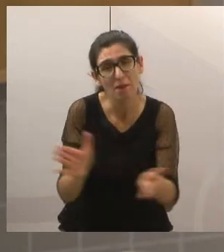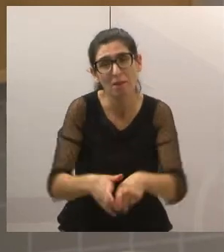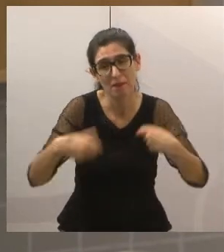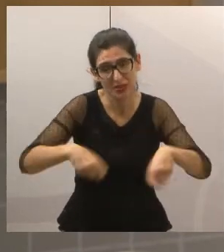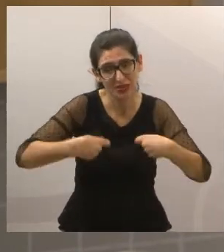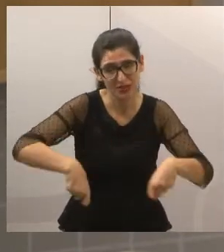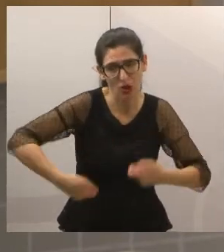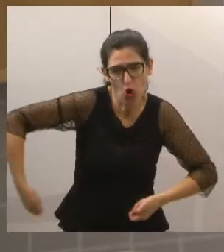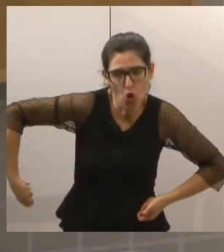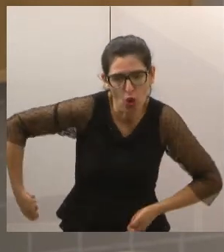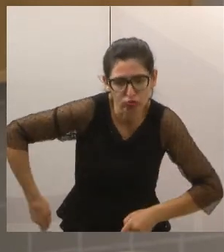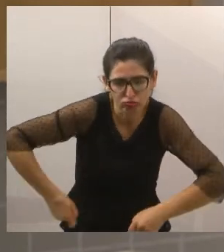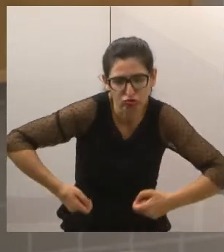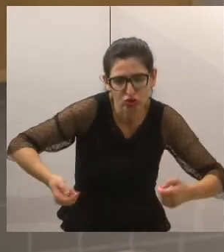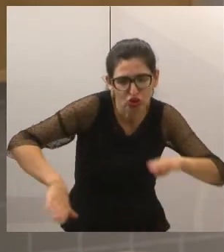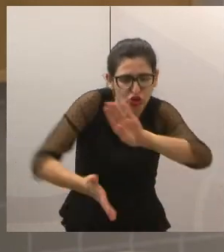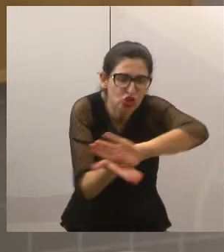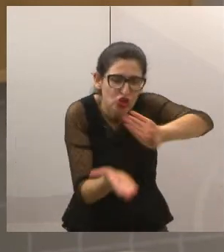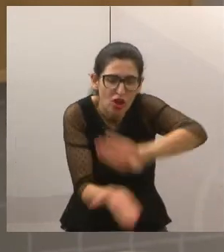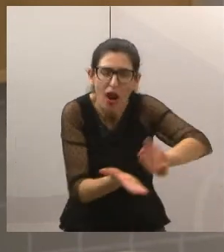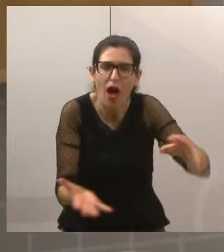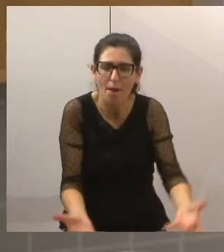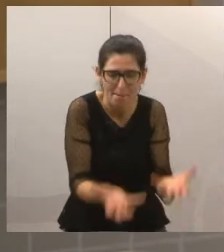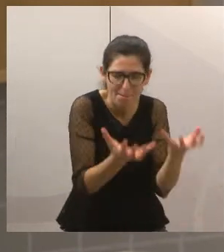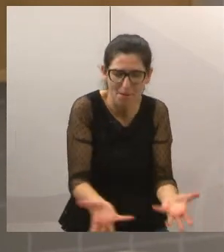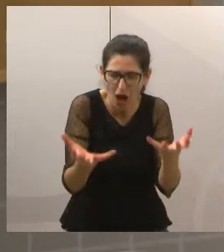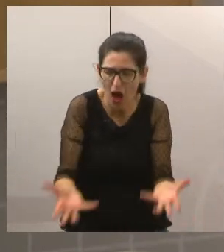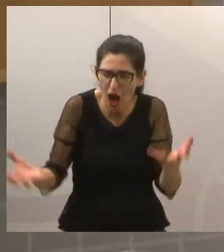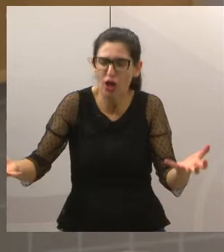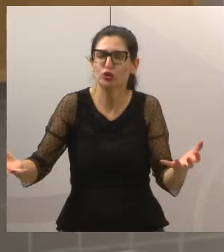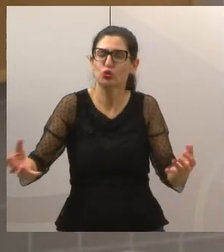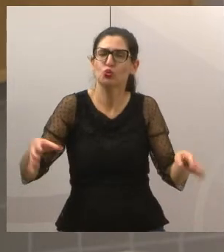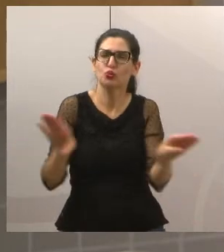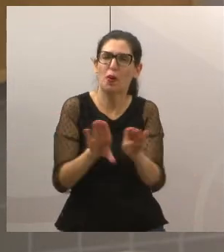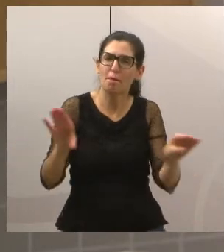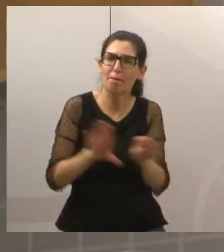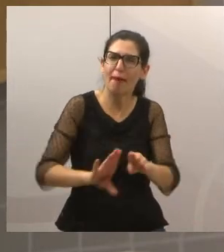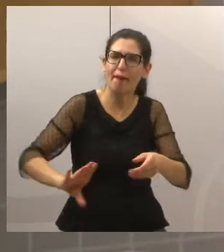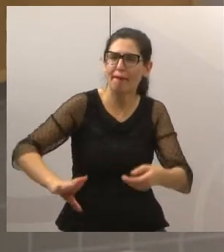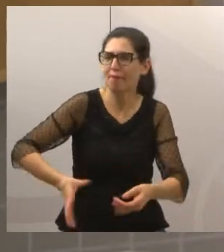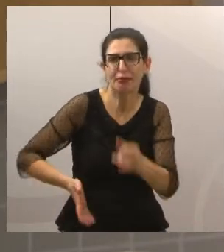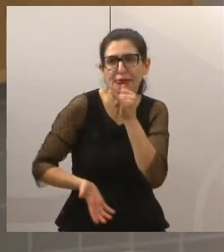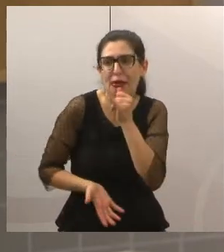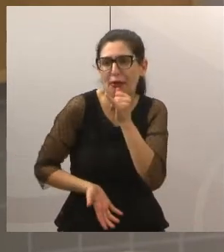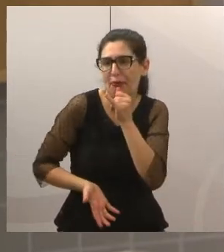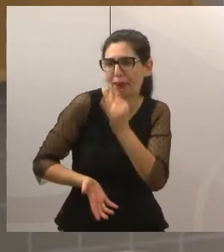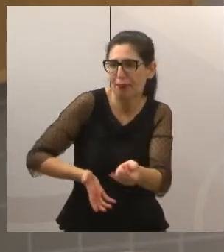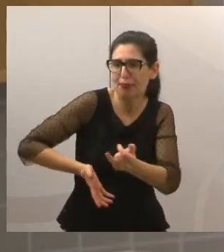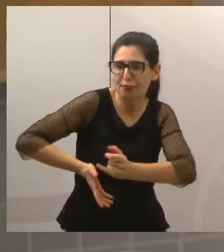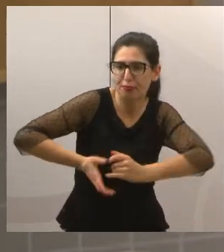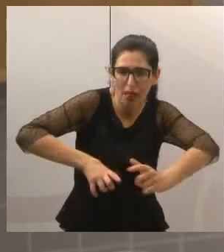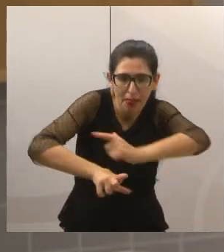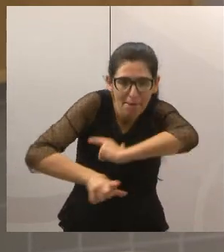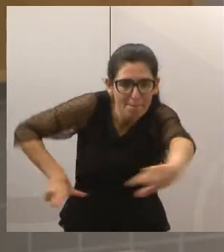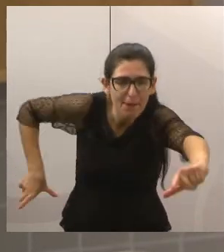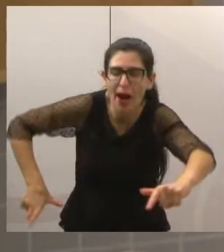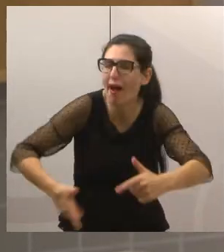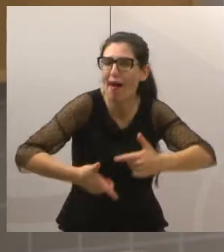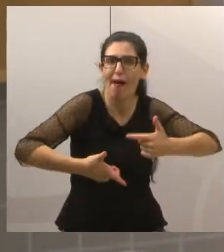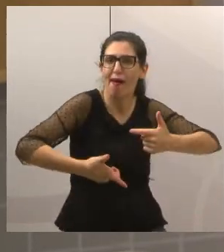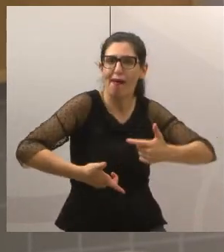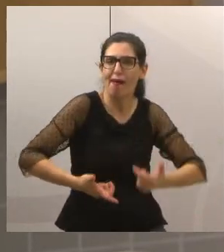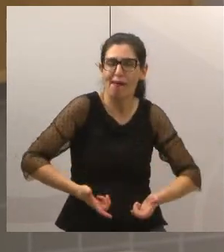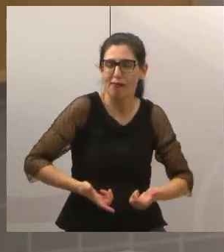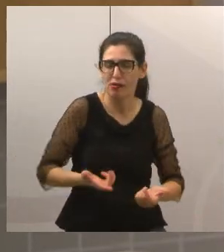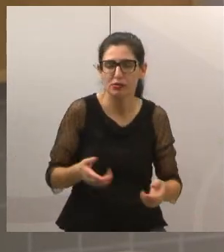precisa outras obras de infraestrutura, drenagem, que acabam, para a execução da academia, acaba ficando